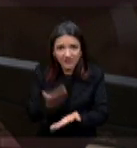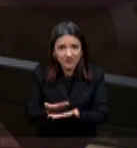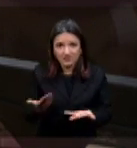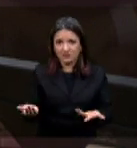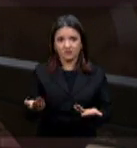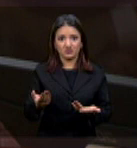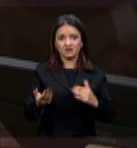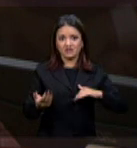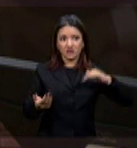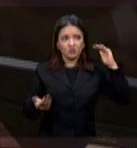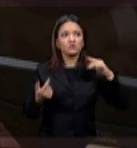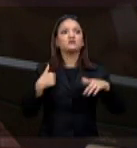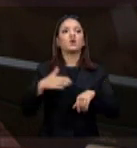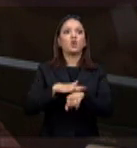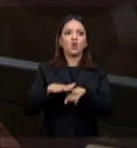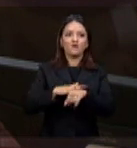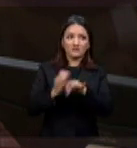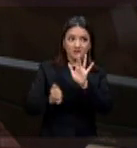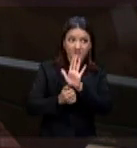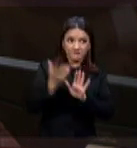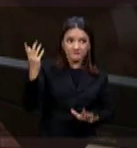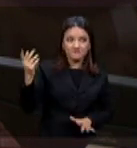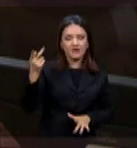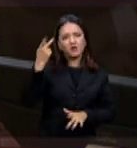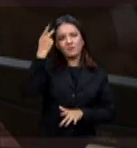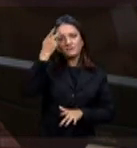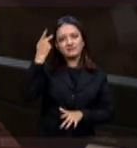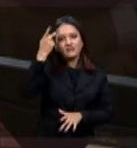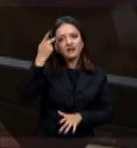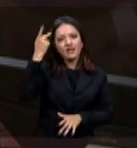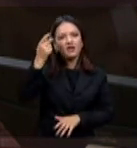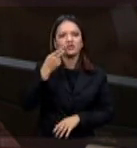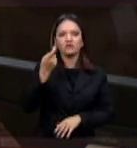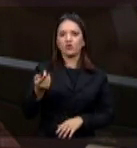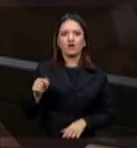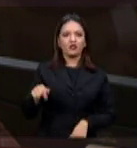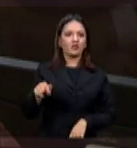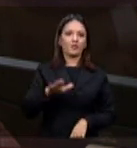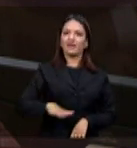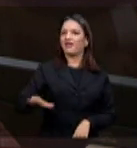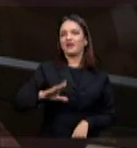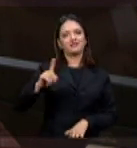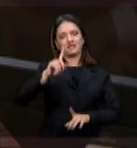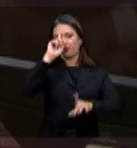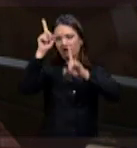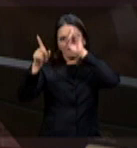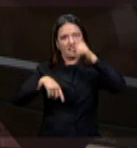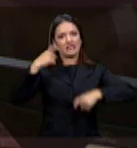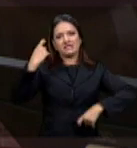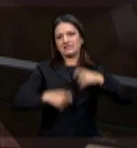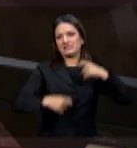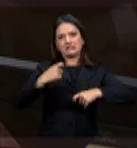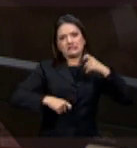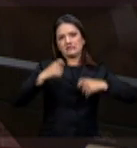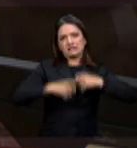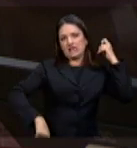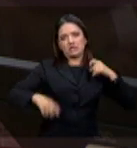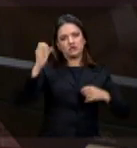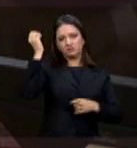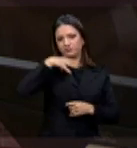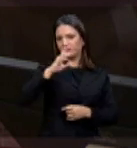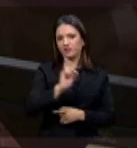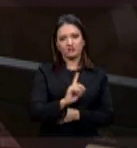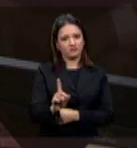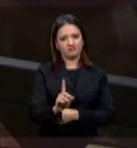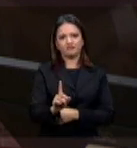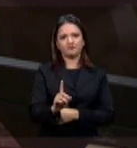conversei com vários psiquiatras infantis que dizem o seguinte: criança não inventa violência sexual. São extremamente raros